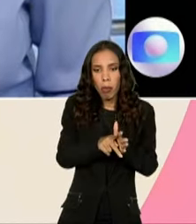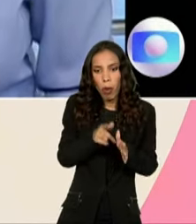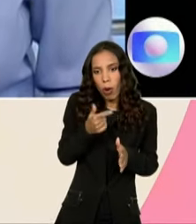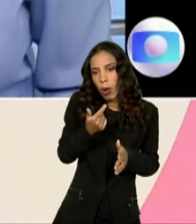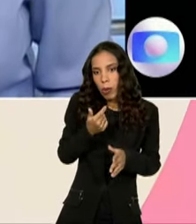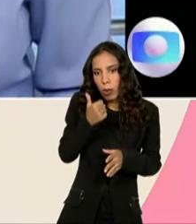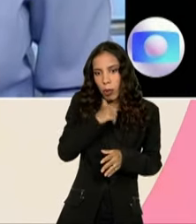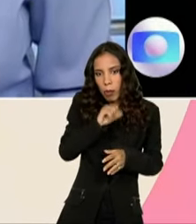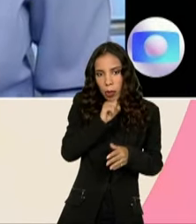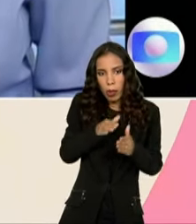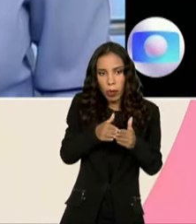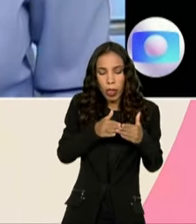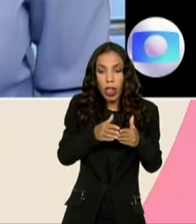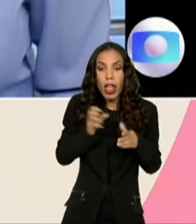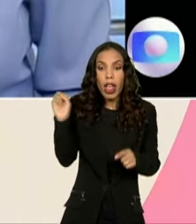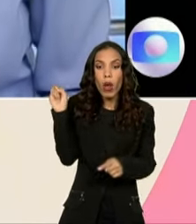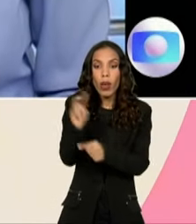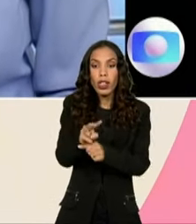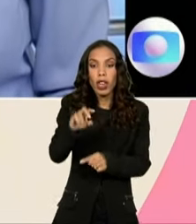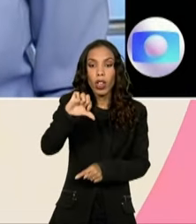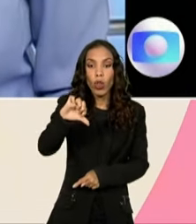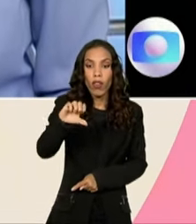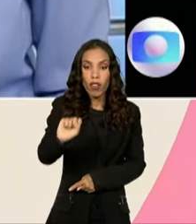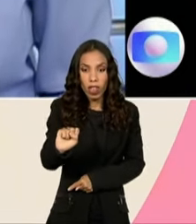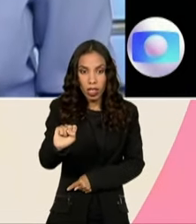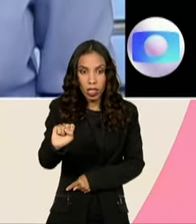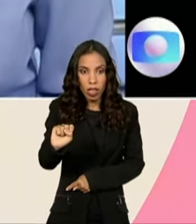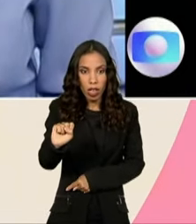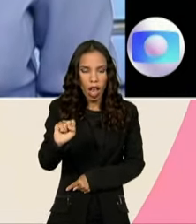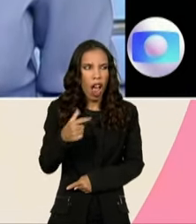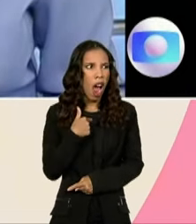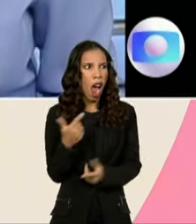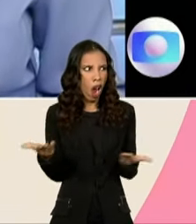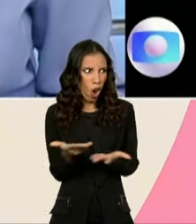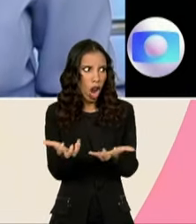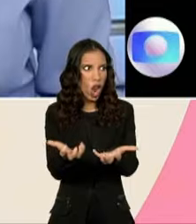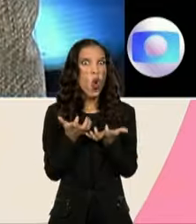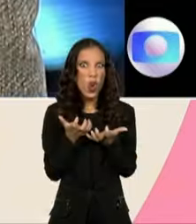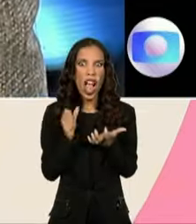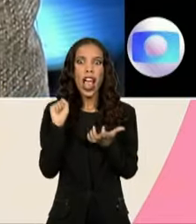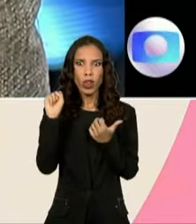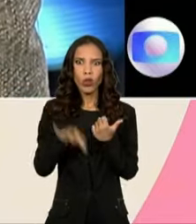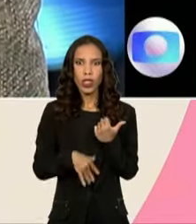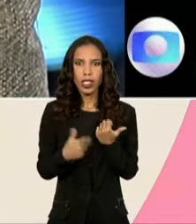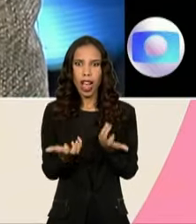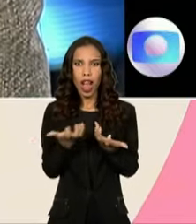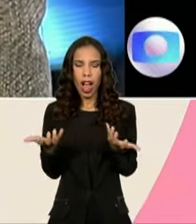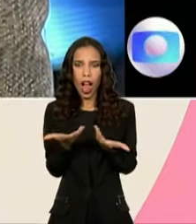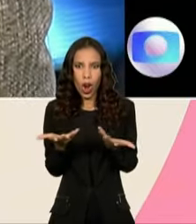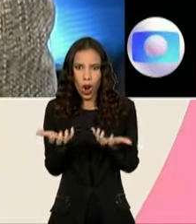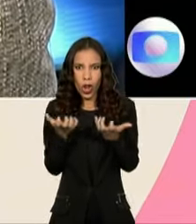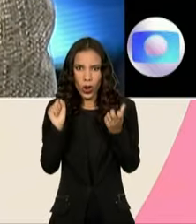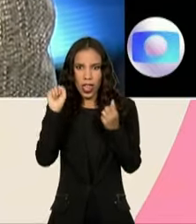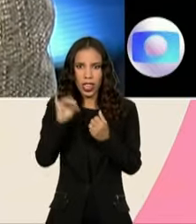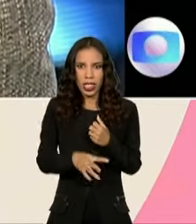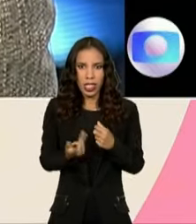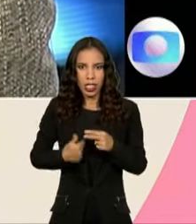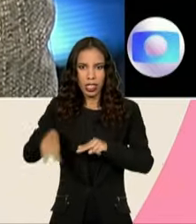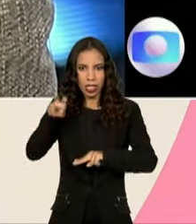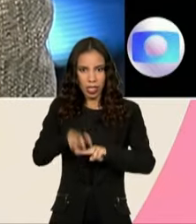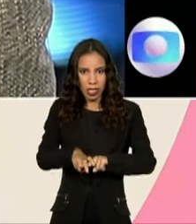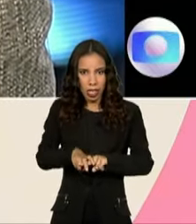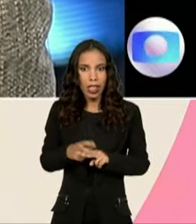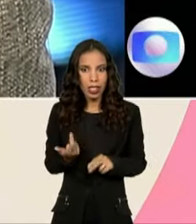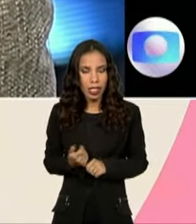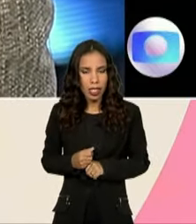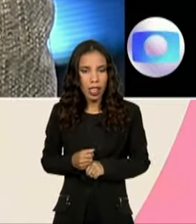em 98. Eu entrei em 98. Agora, Fátima... Aí eu já queria, né? Eu falei, pode. Aí já é. Porque quando a gente descobre que pode, né? Aí a gente quer. E